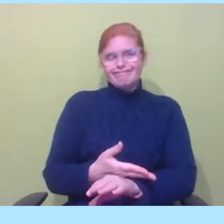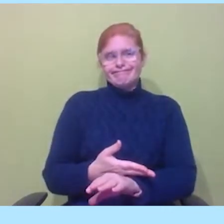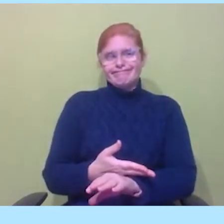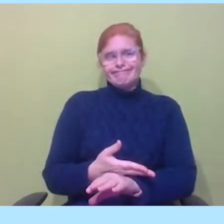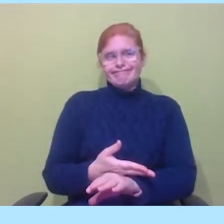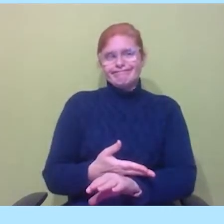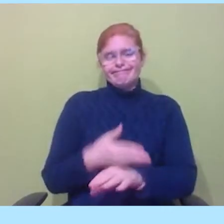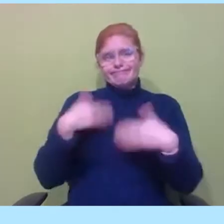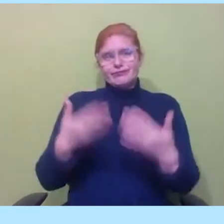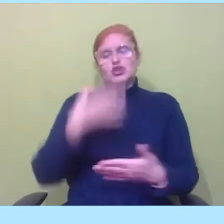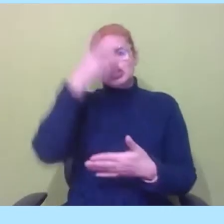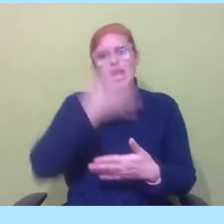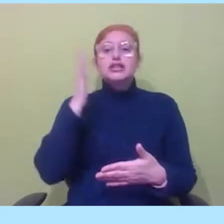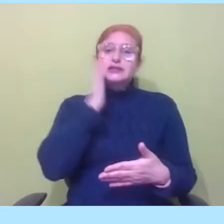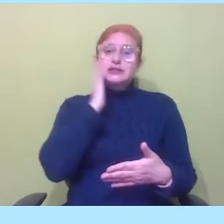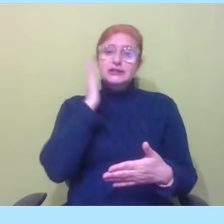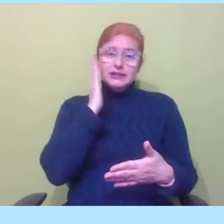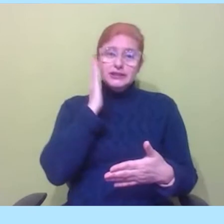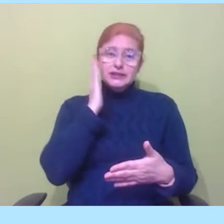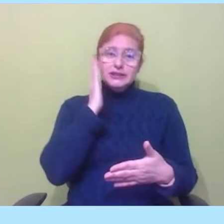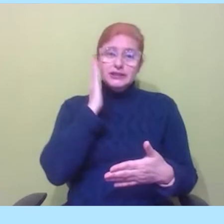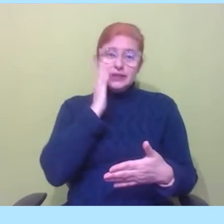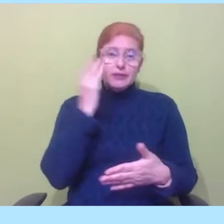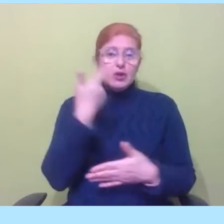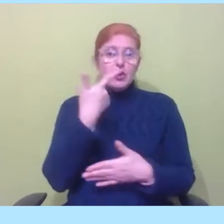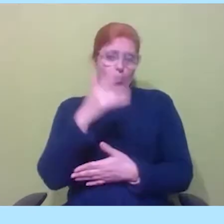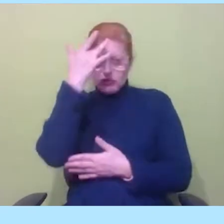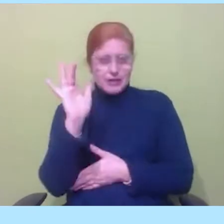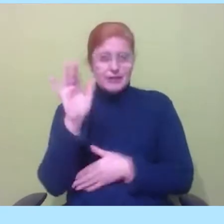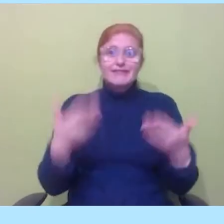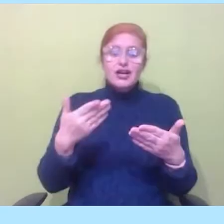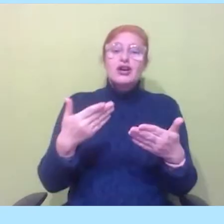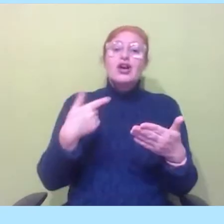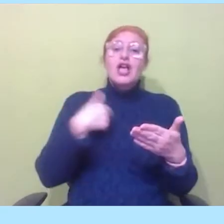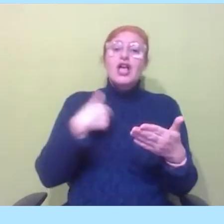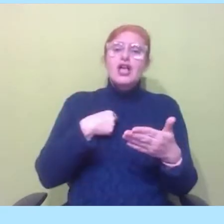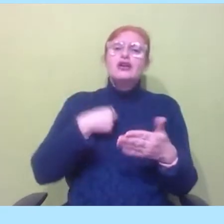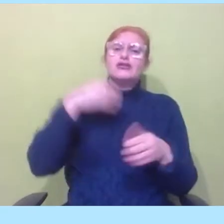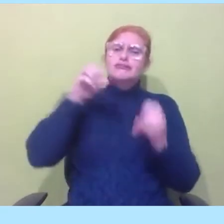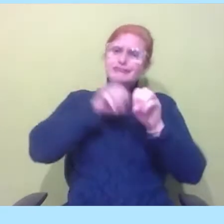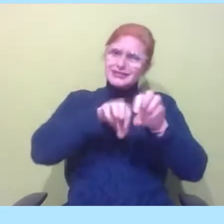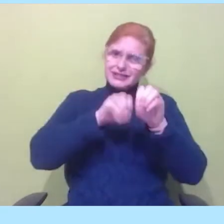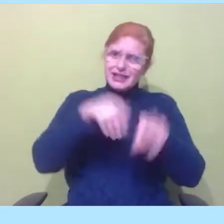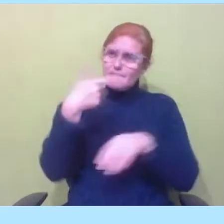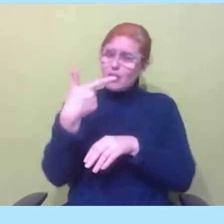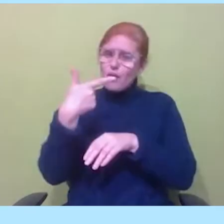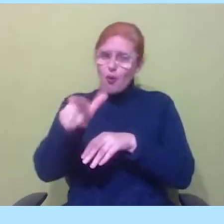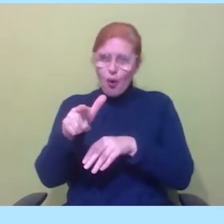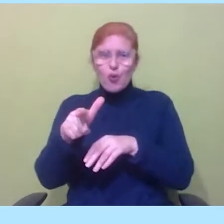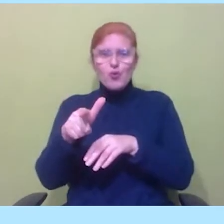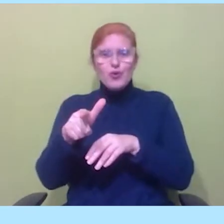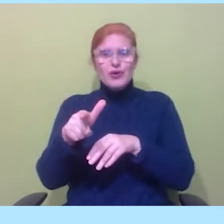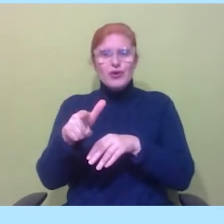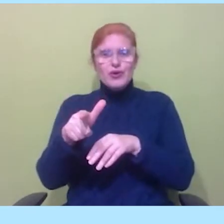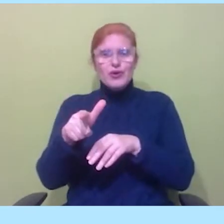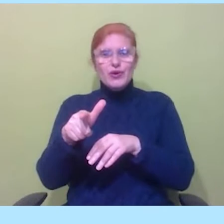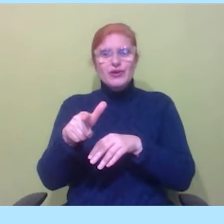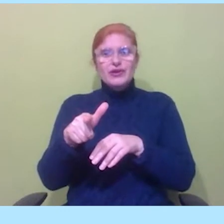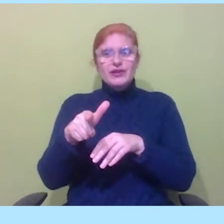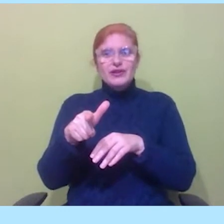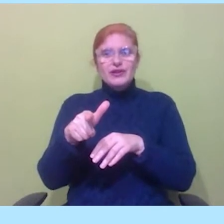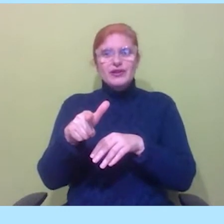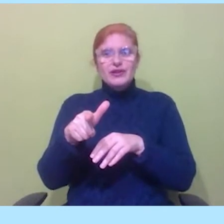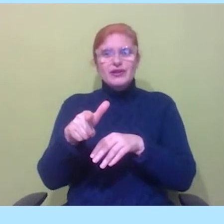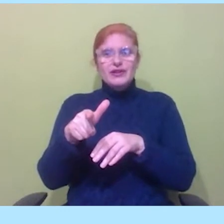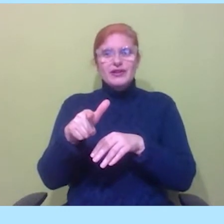sabe e o outro não sabe. Então, eu vou ensinar para aquele outro, ao invés da gente estabelecer um processo de me